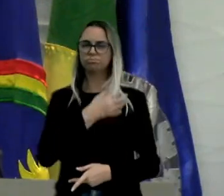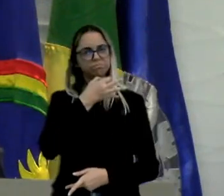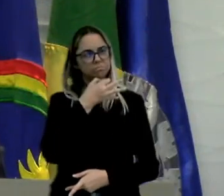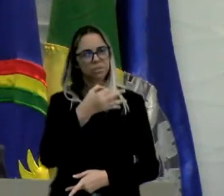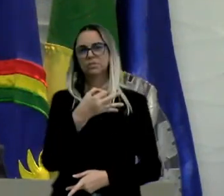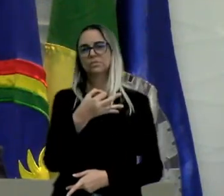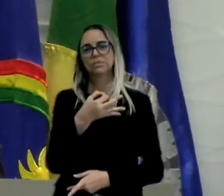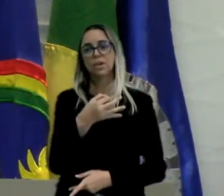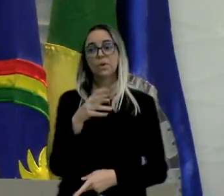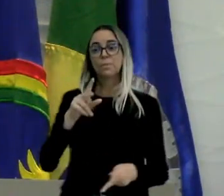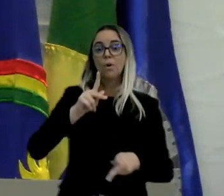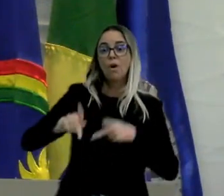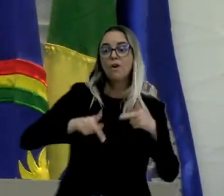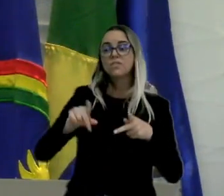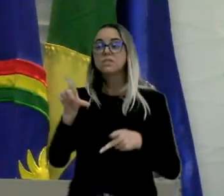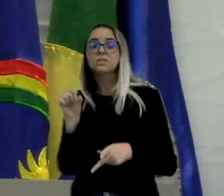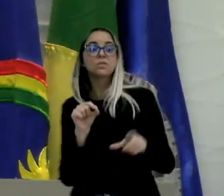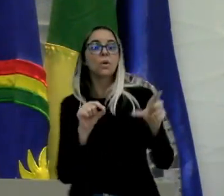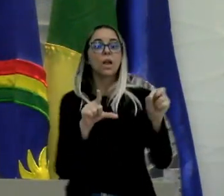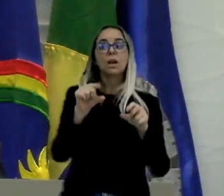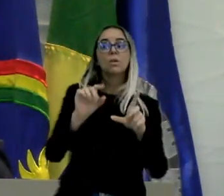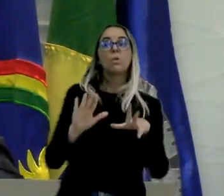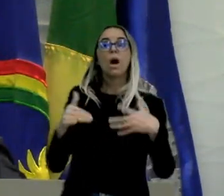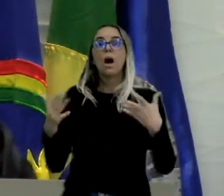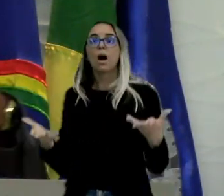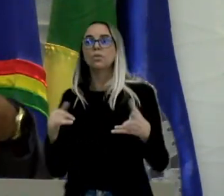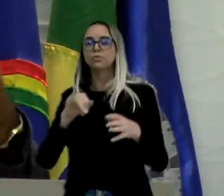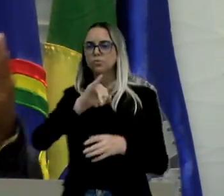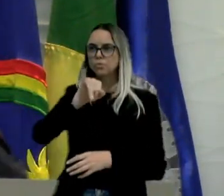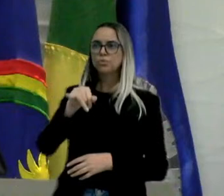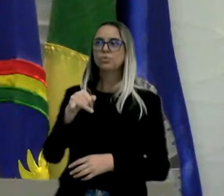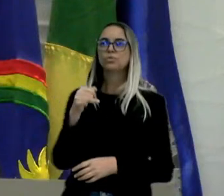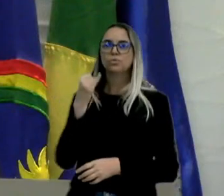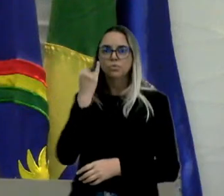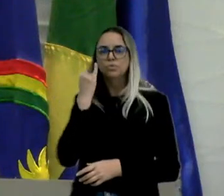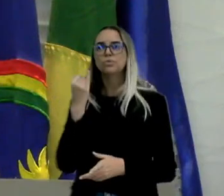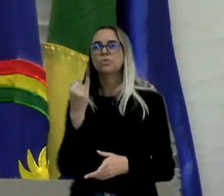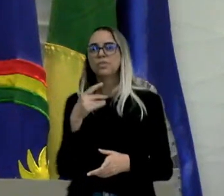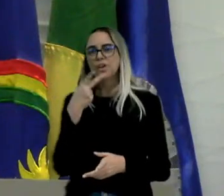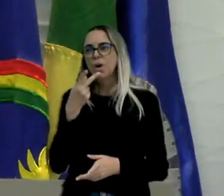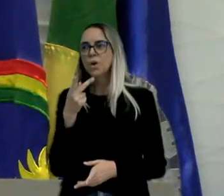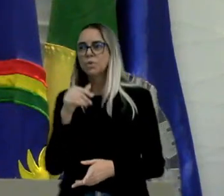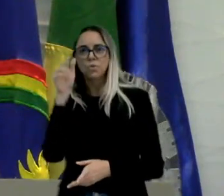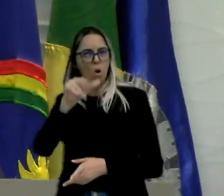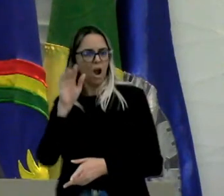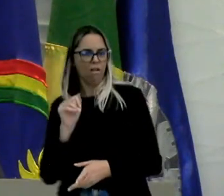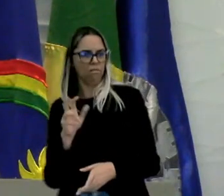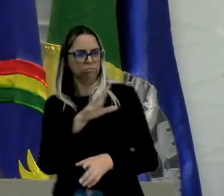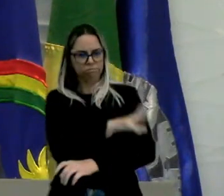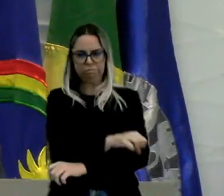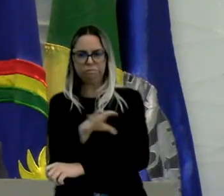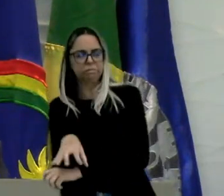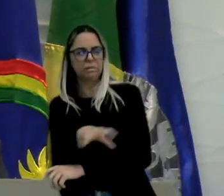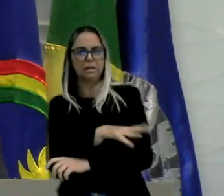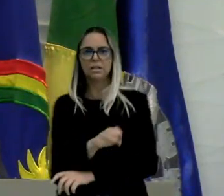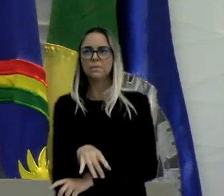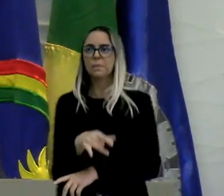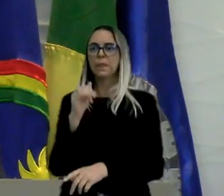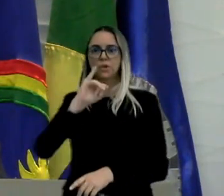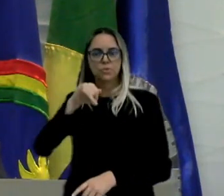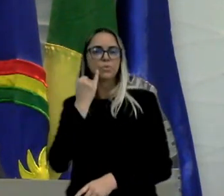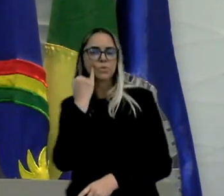povo saber escolher o vereador Júnior disse que nunca foi feito um programa de eração de terra dessa forma Vereador